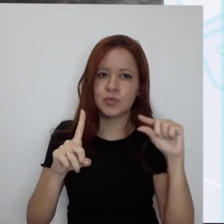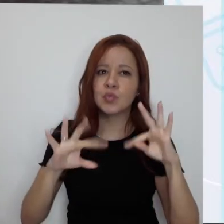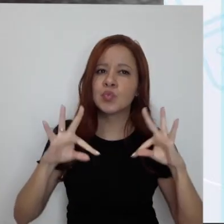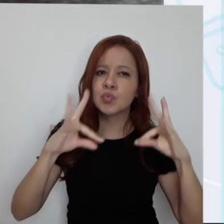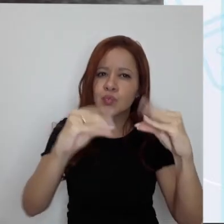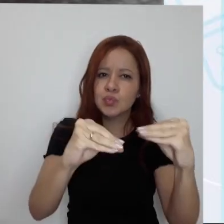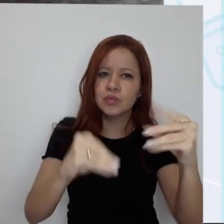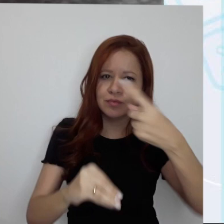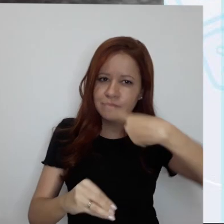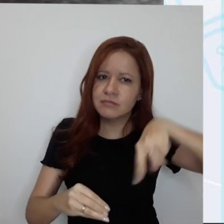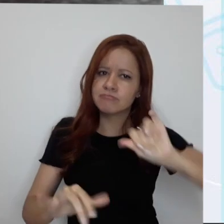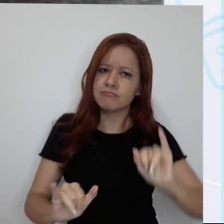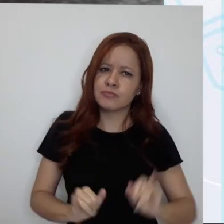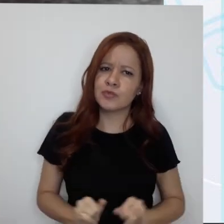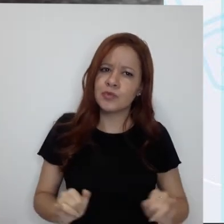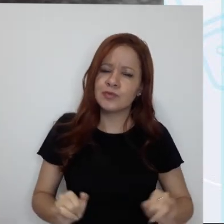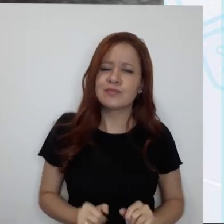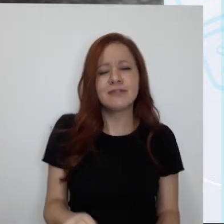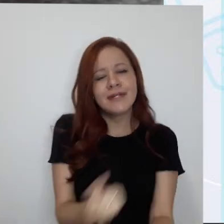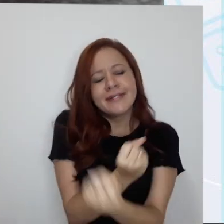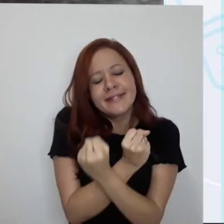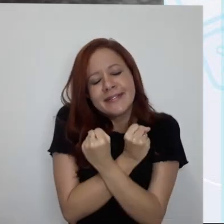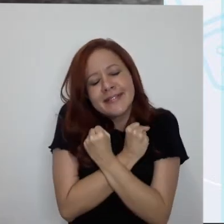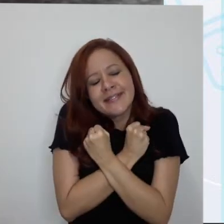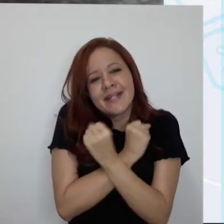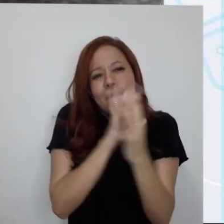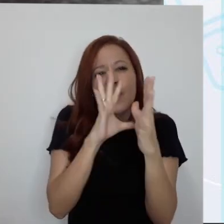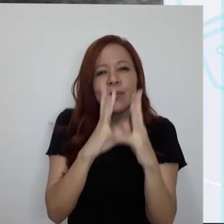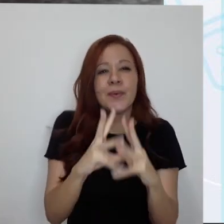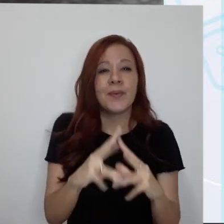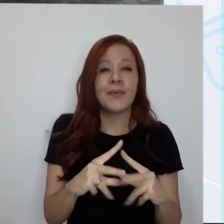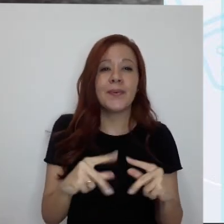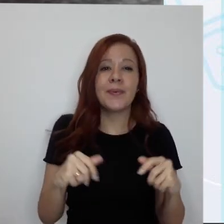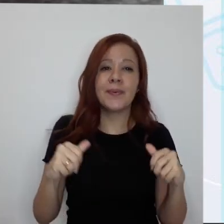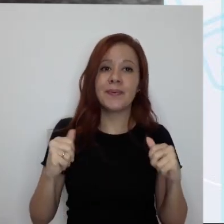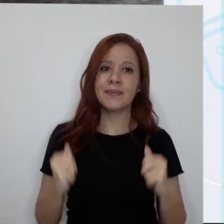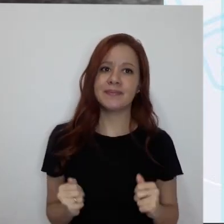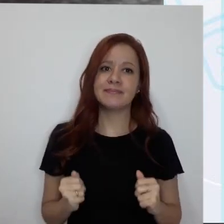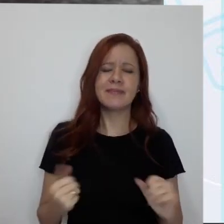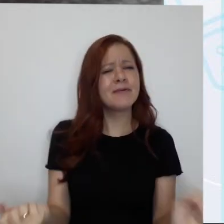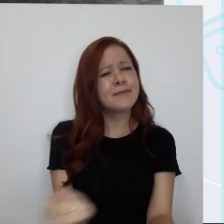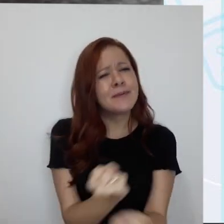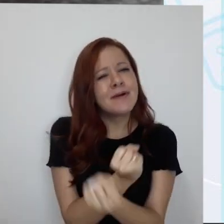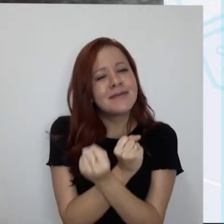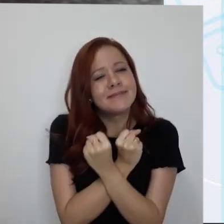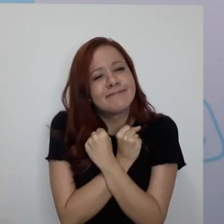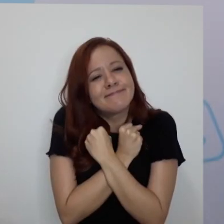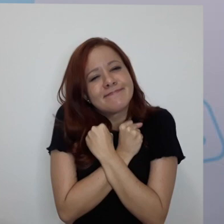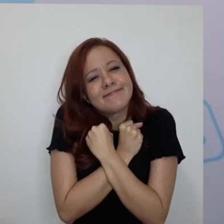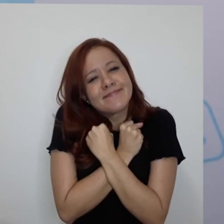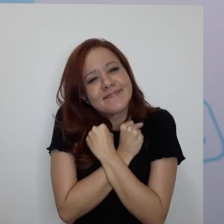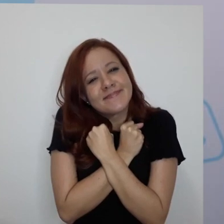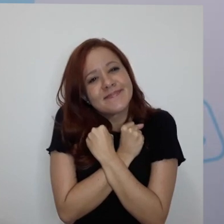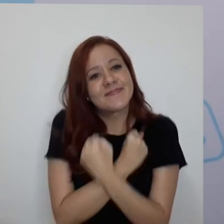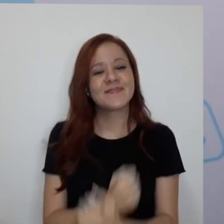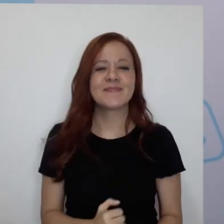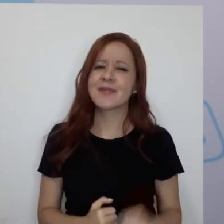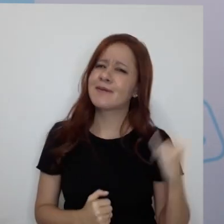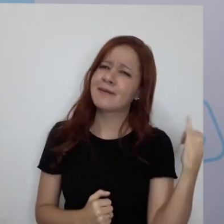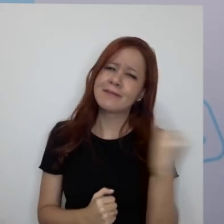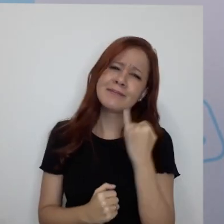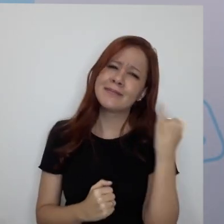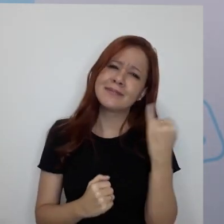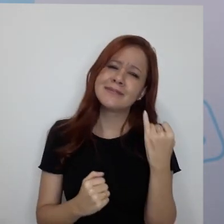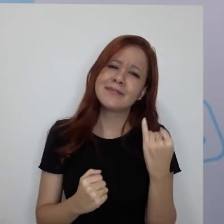que a gente sofre, num abraço se dissolve. O abraço que tanto acolhia, o abraço que